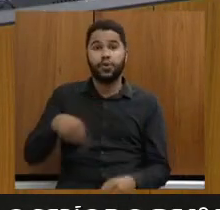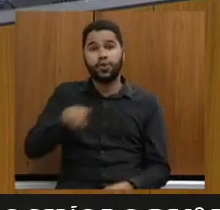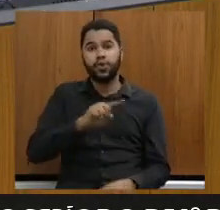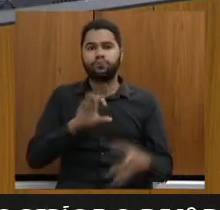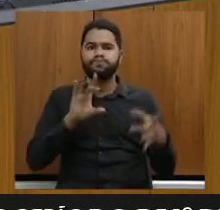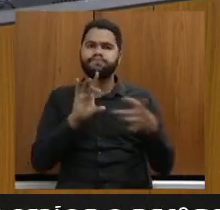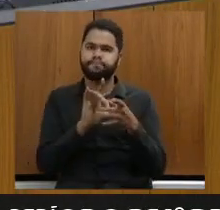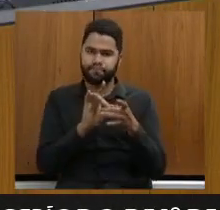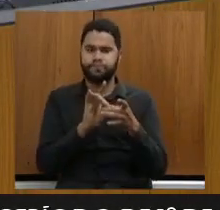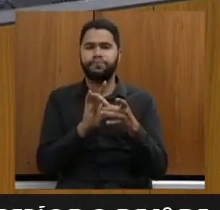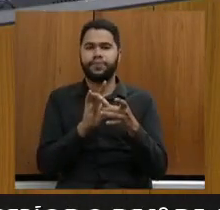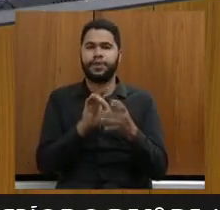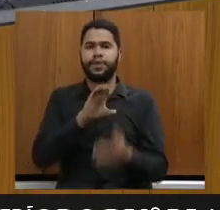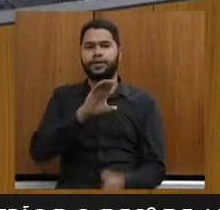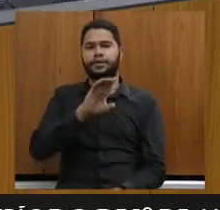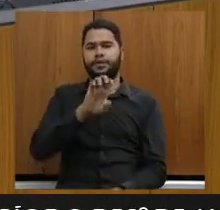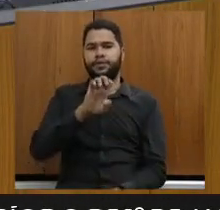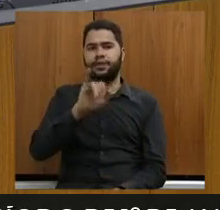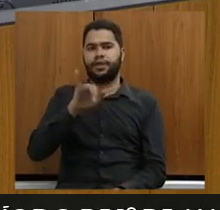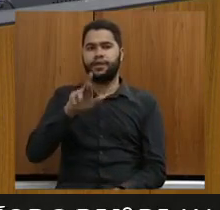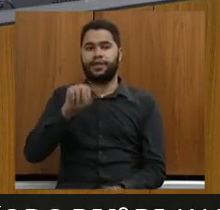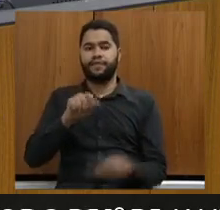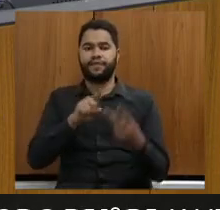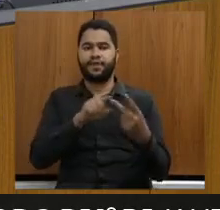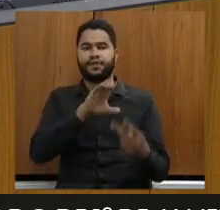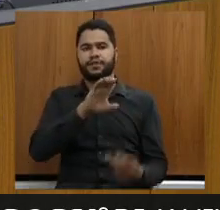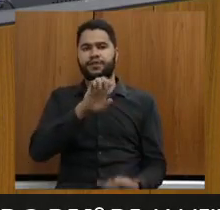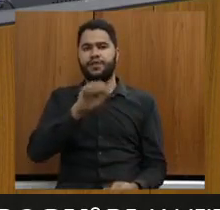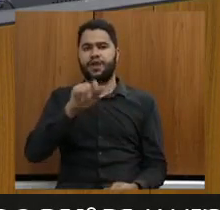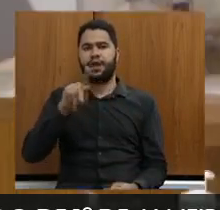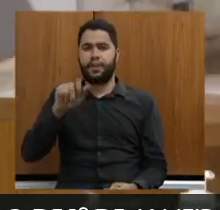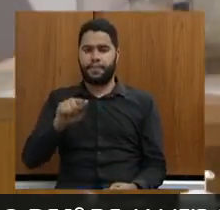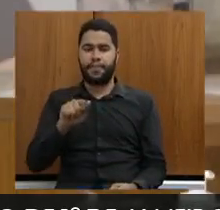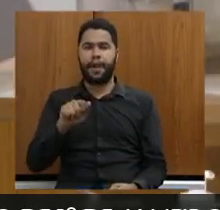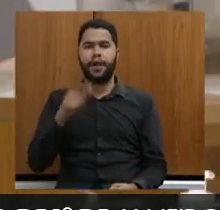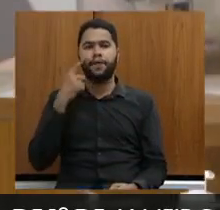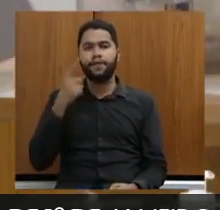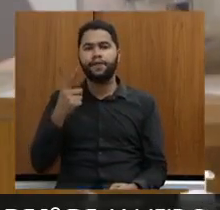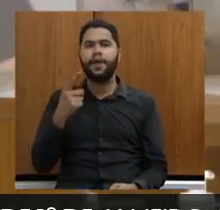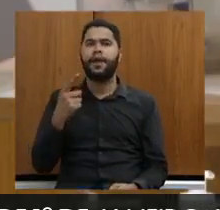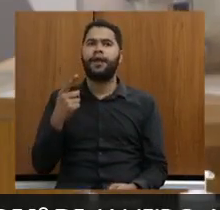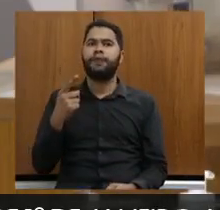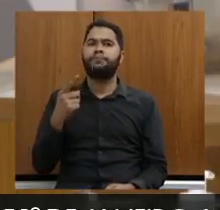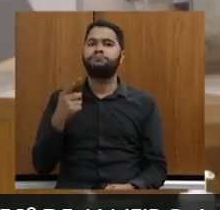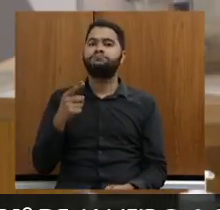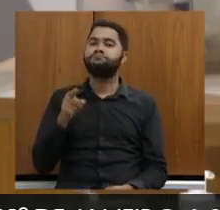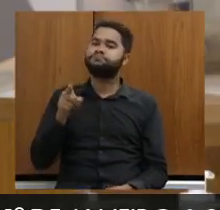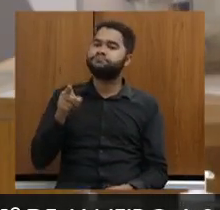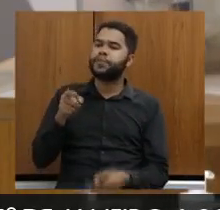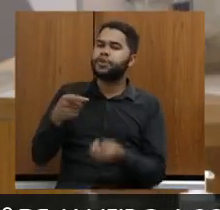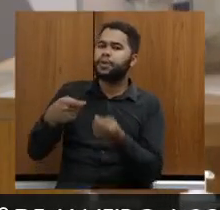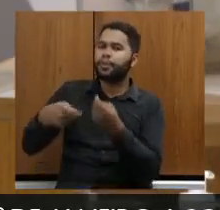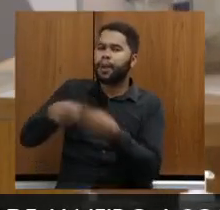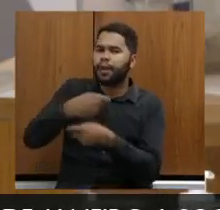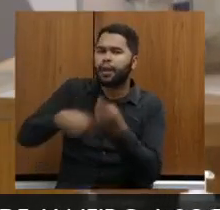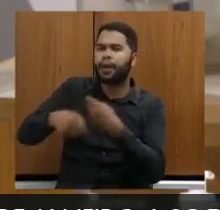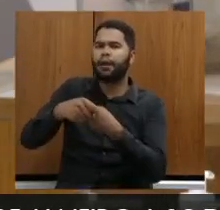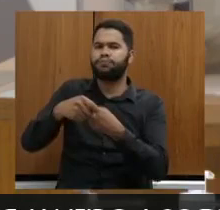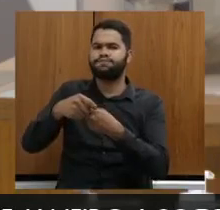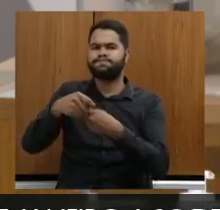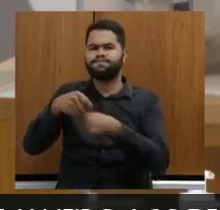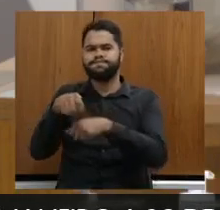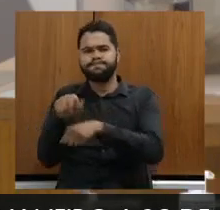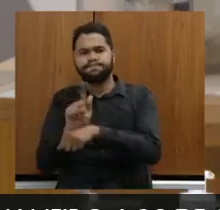nós temos que unir a seinfra com a seapa une a capacidade da senhora de gerenciar